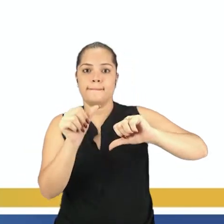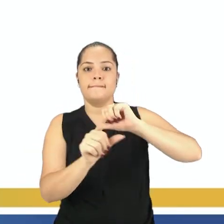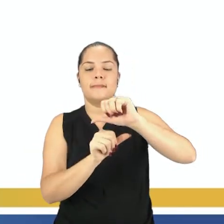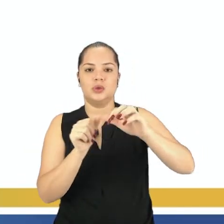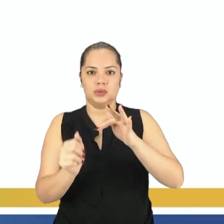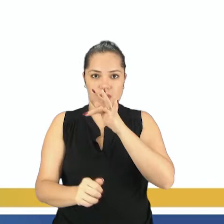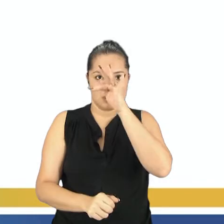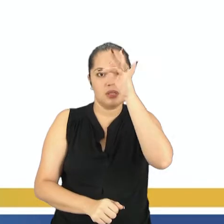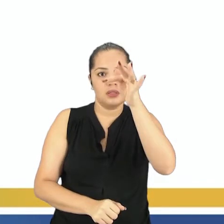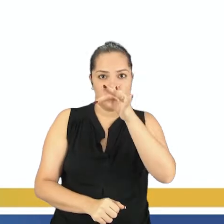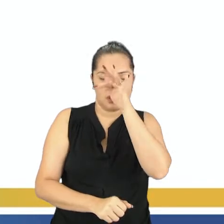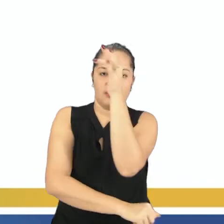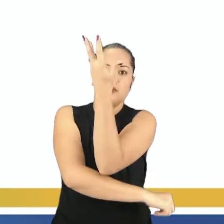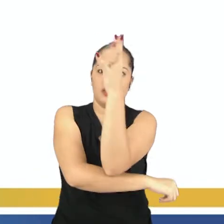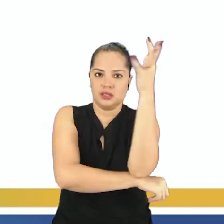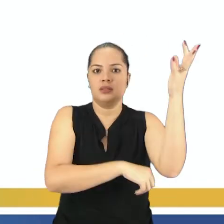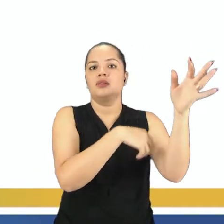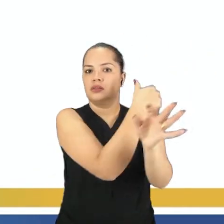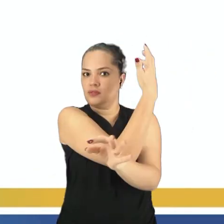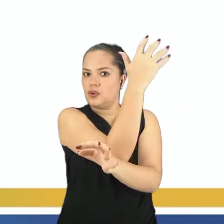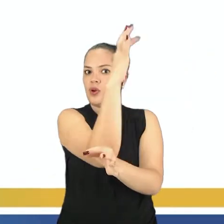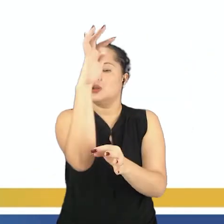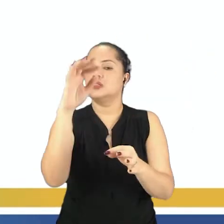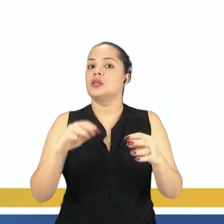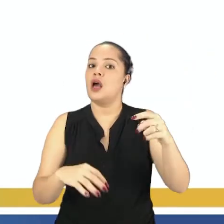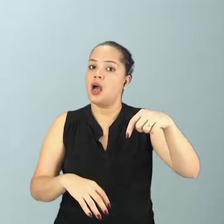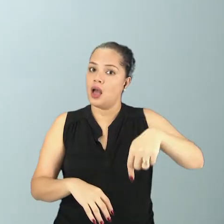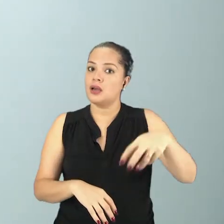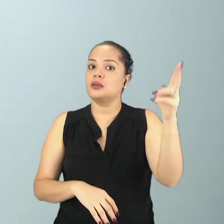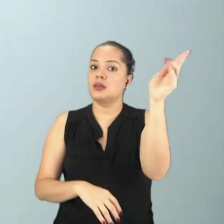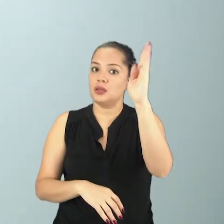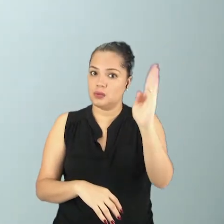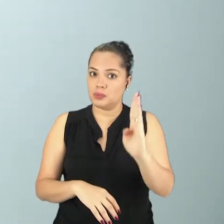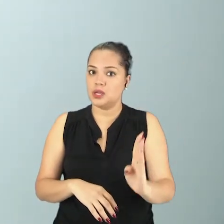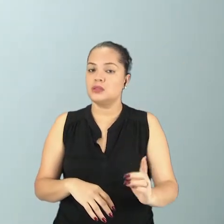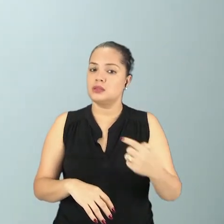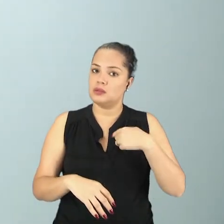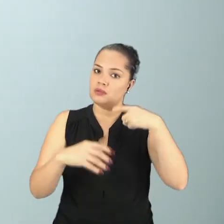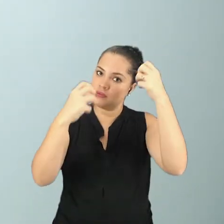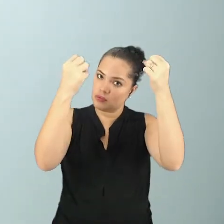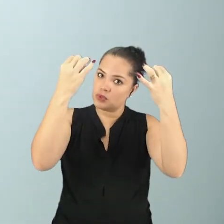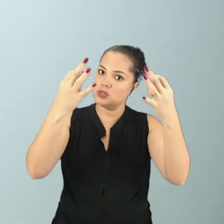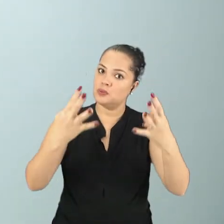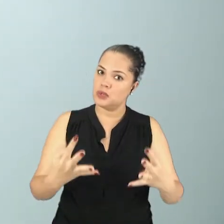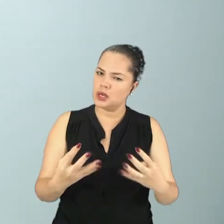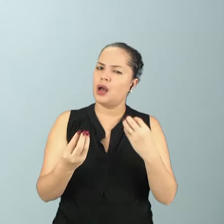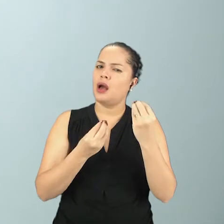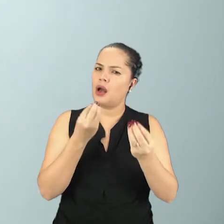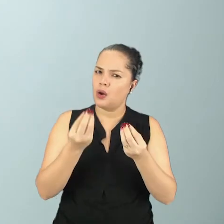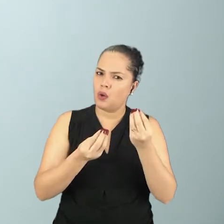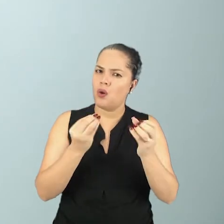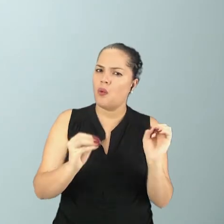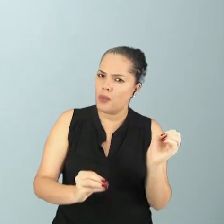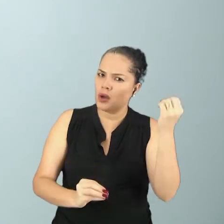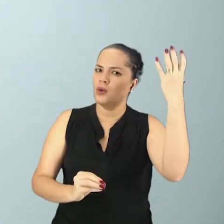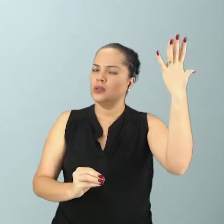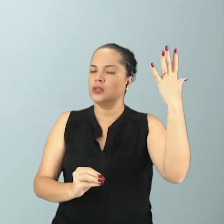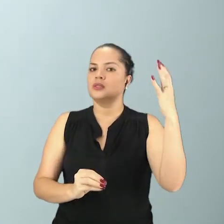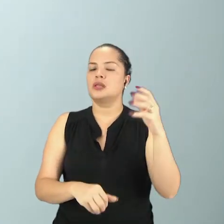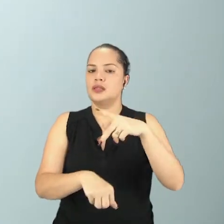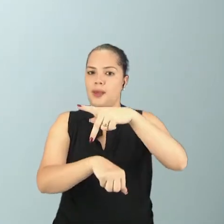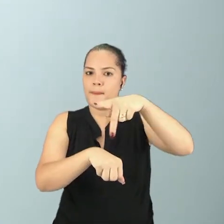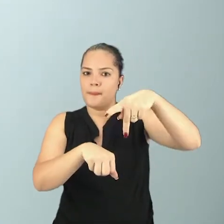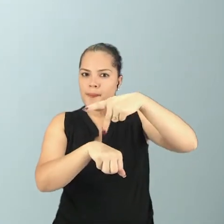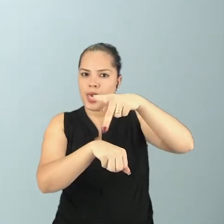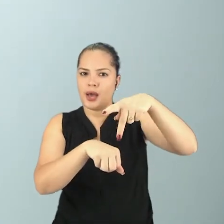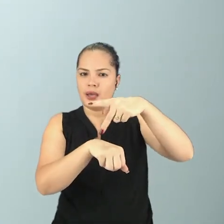sociedade, aqui no Brasil nem tanto, porque eu vou já explicar para vocês como essas estações aqui no Brasil e em países tropicais como um todo, elas